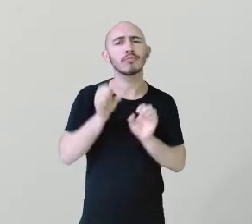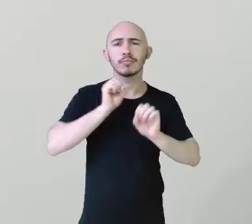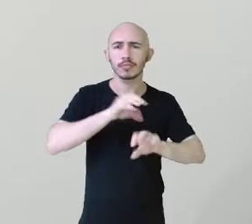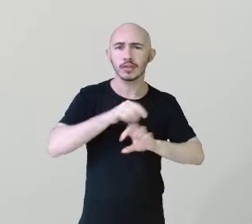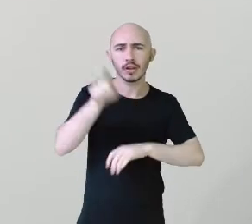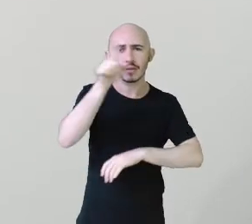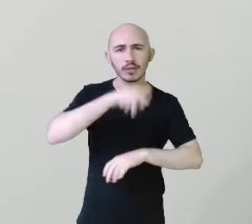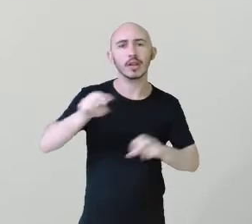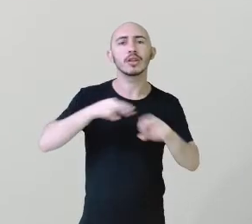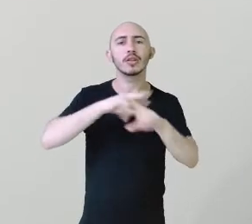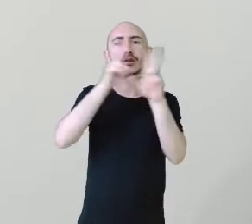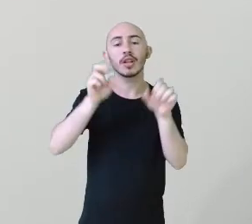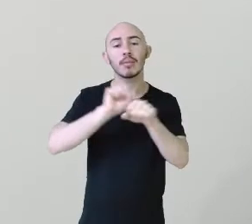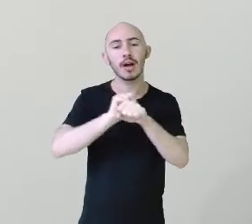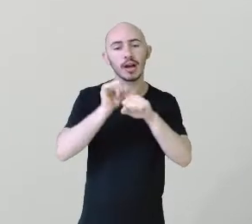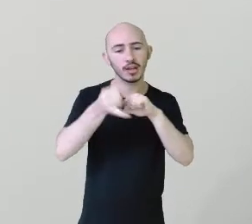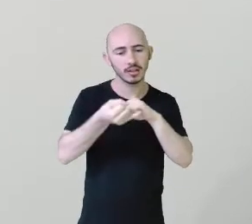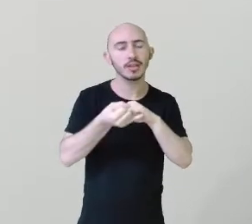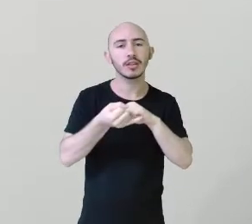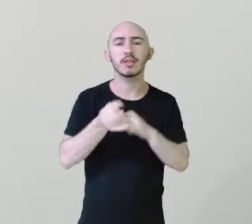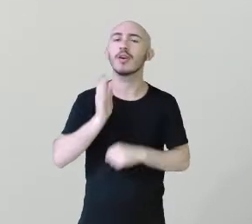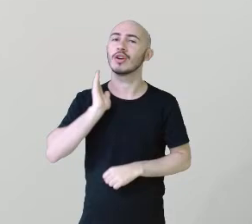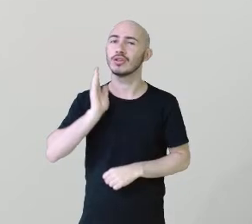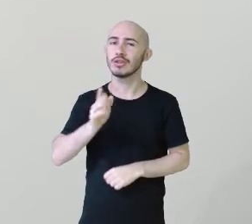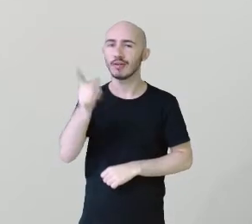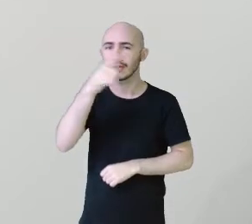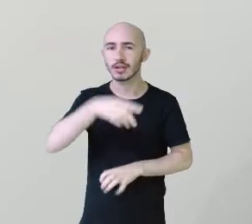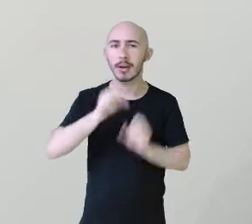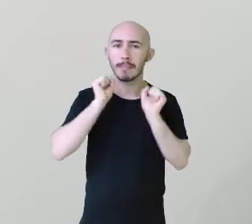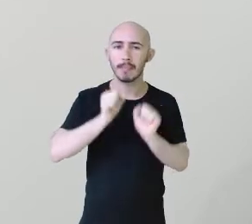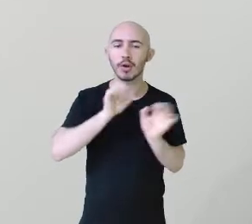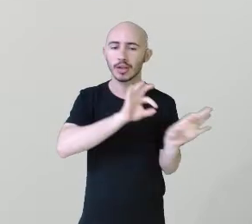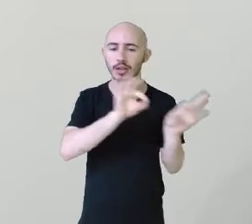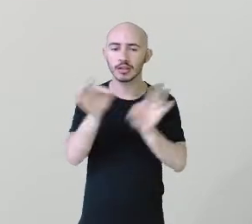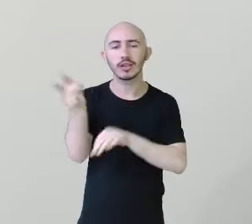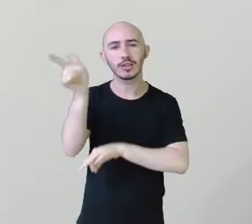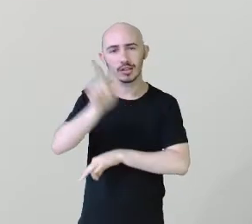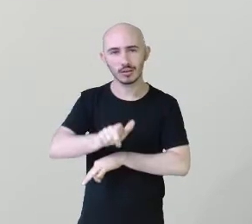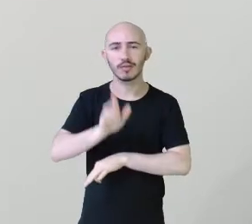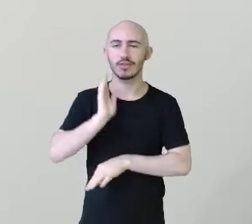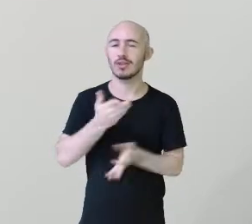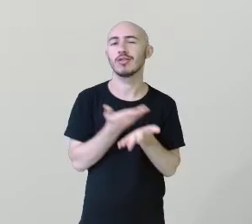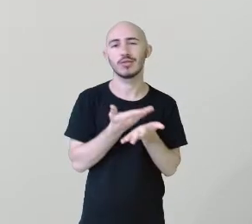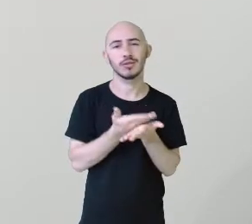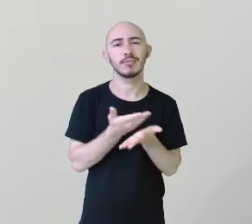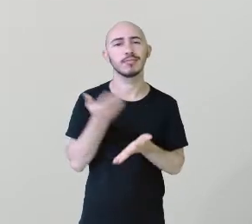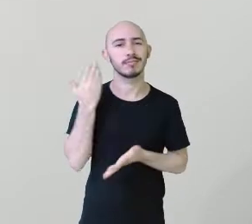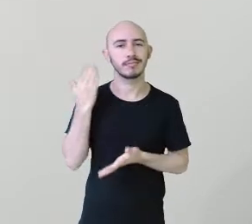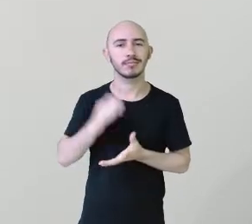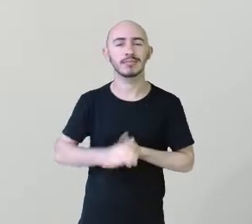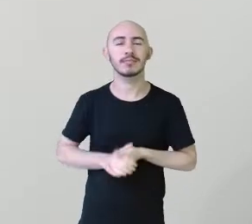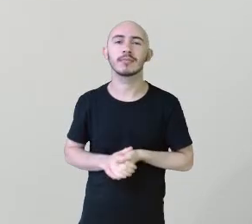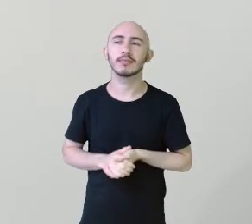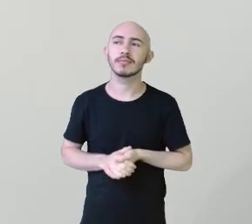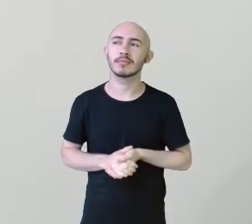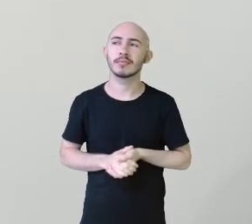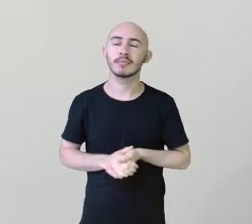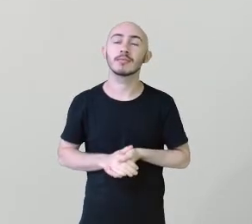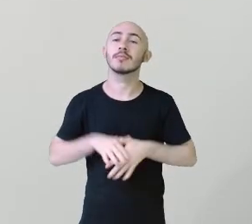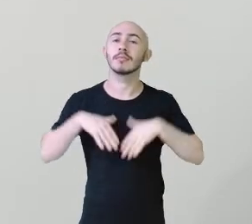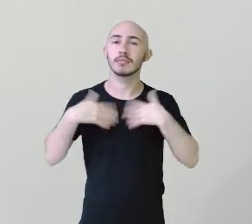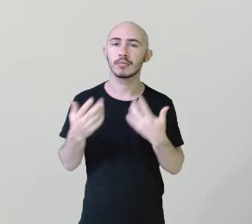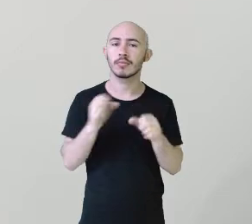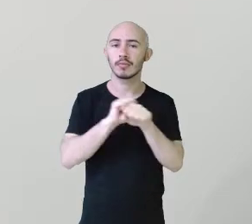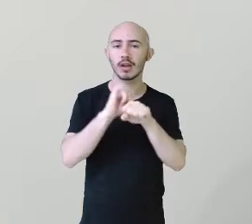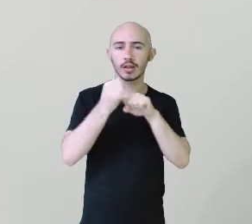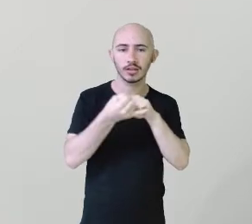vocês podem até lembrar, rever, porque a gente já trabalhou adjetivos. E aí, tanto o